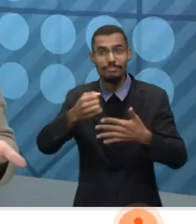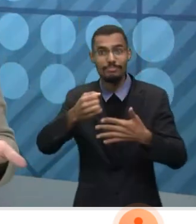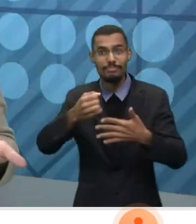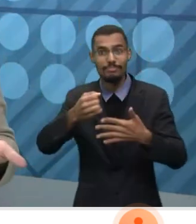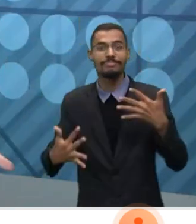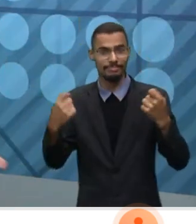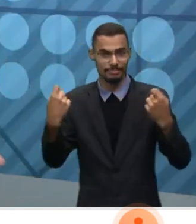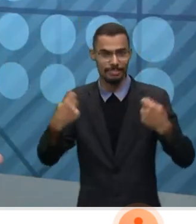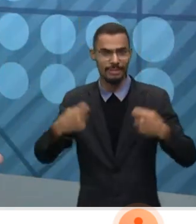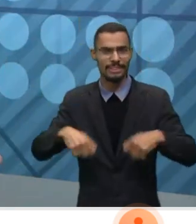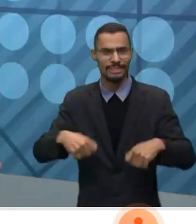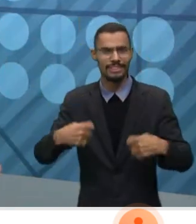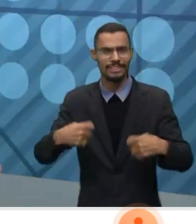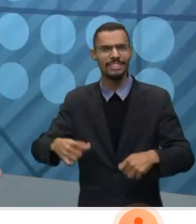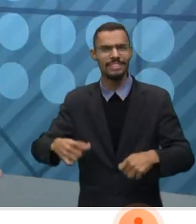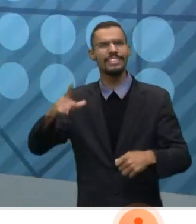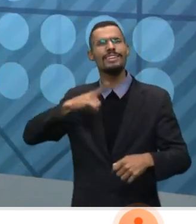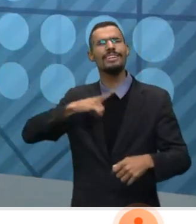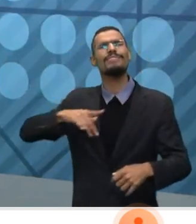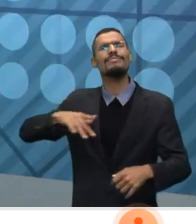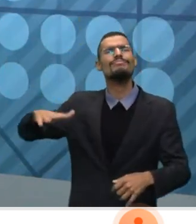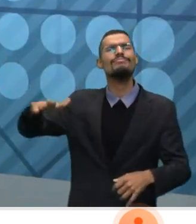Libras. Então havia,